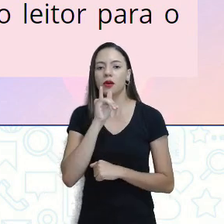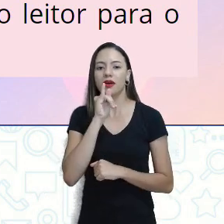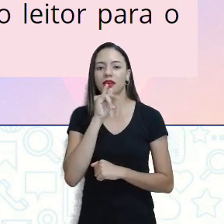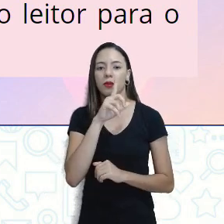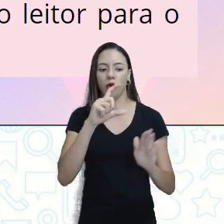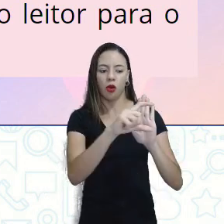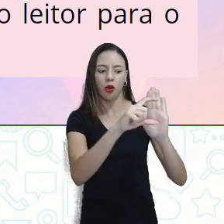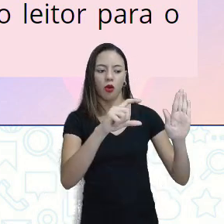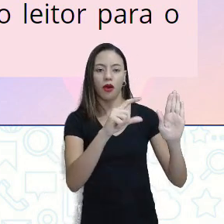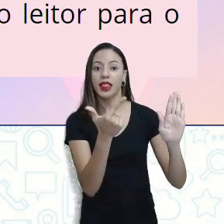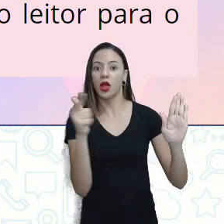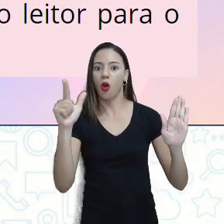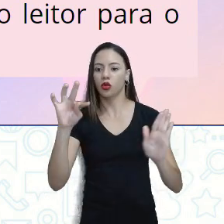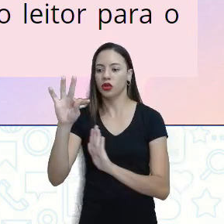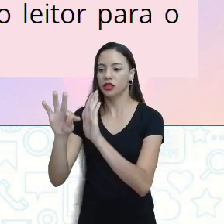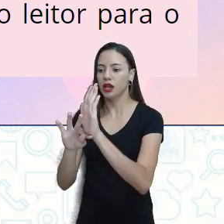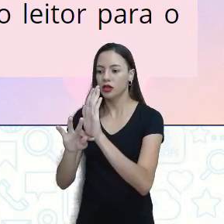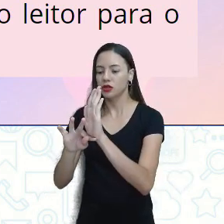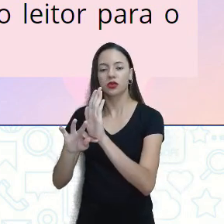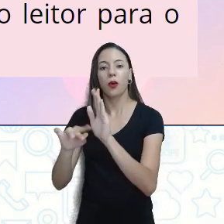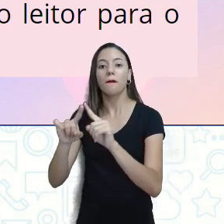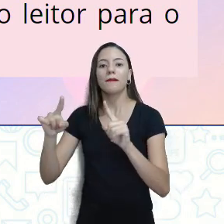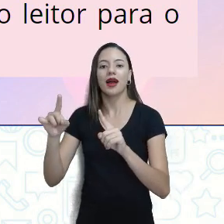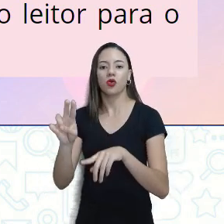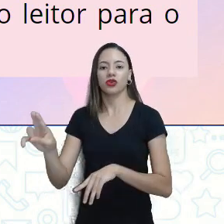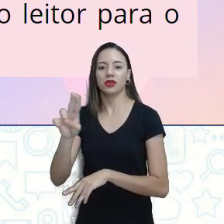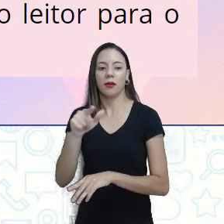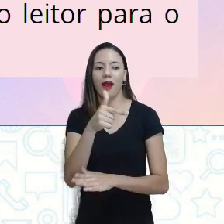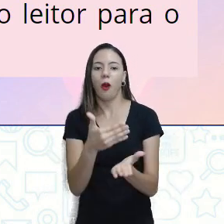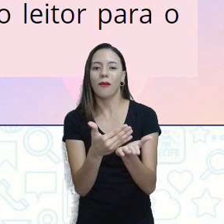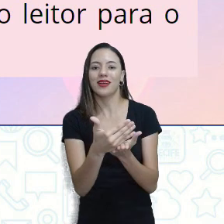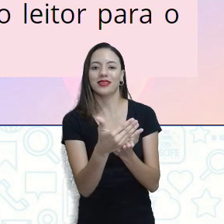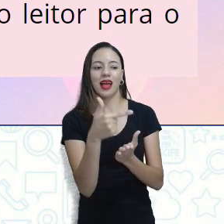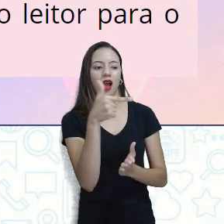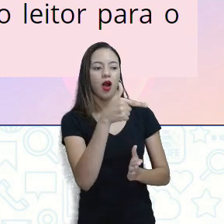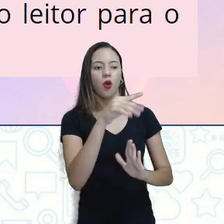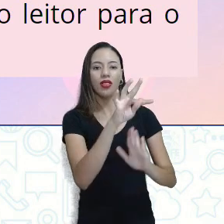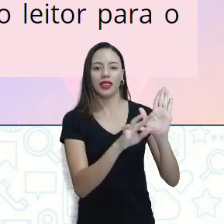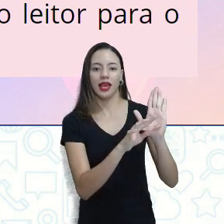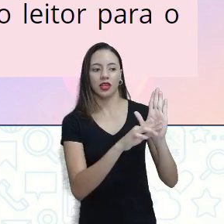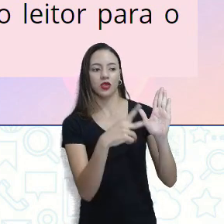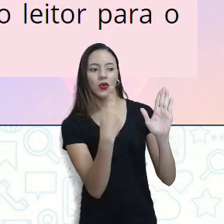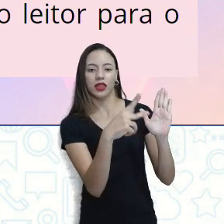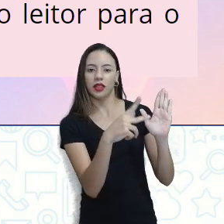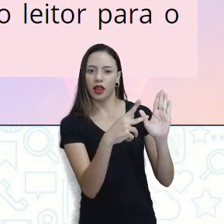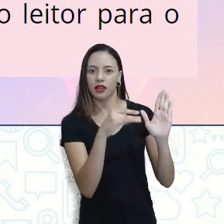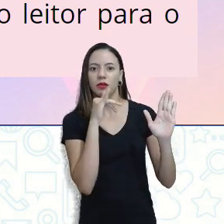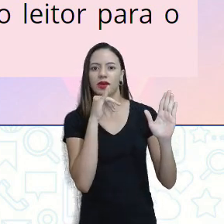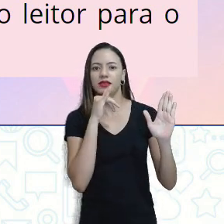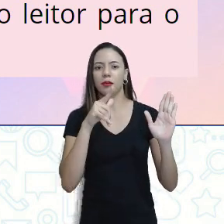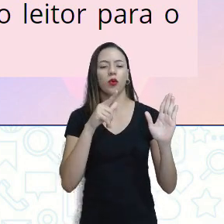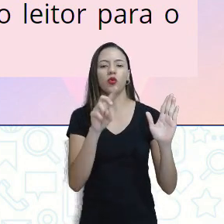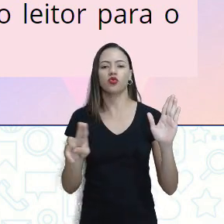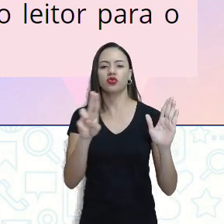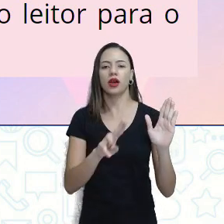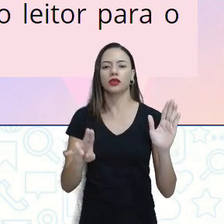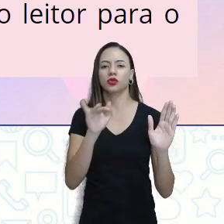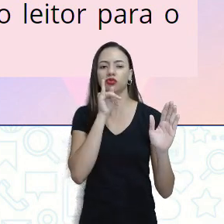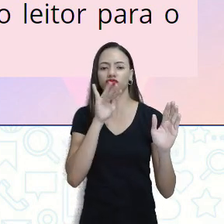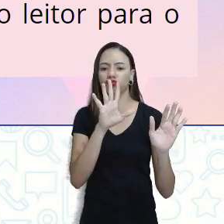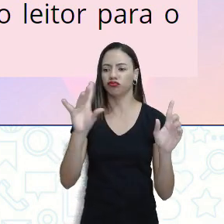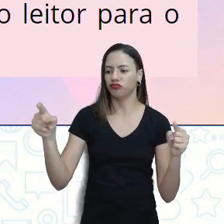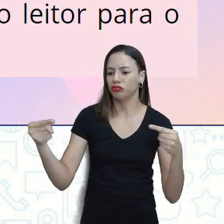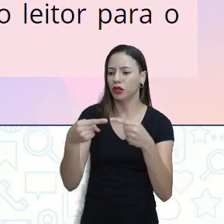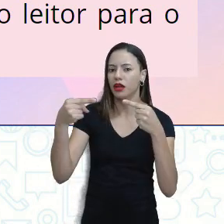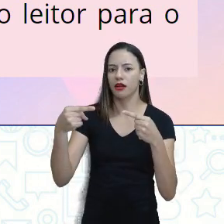texto-fonte para dar início a um novo texto, correlacionando o primeiro com a sua nova criação. Então, a epígrafe é você fazer